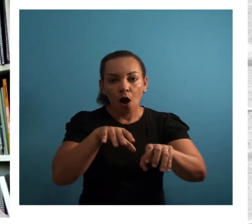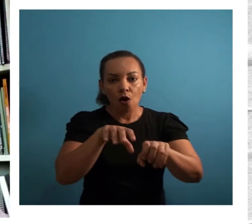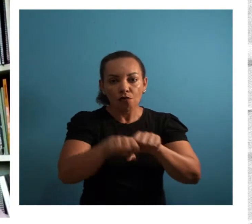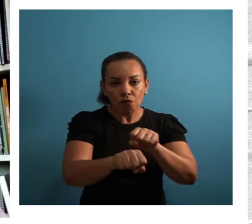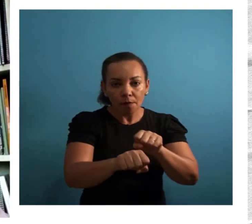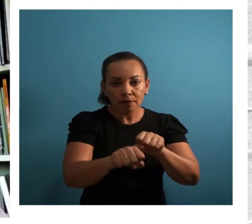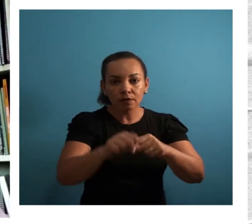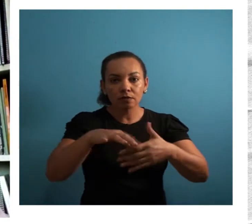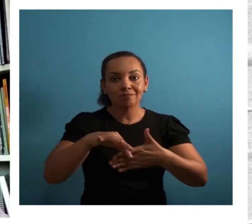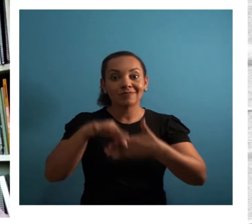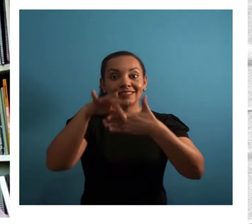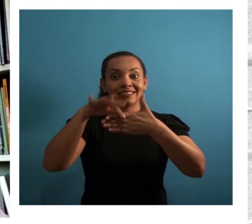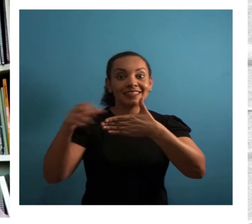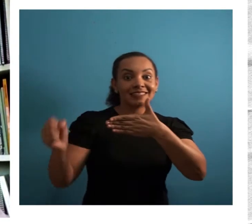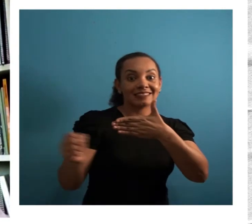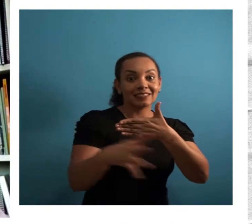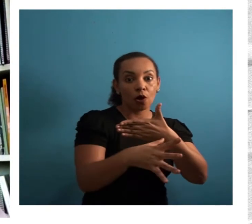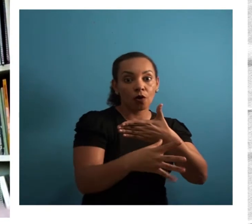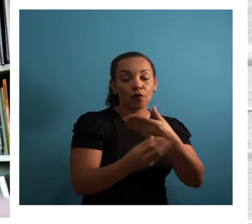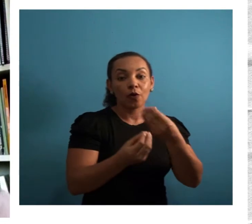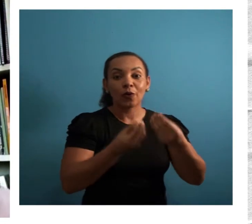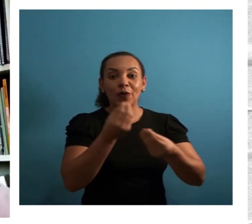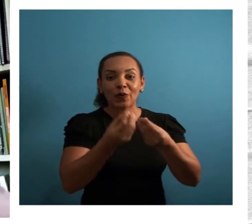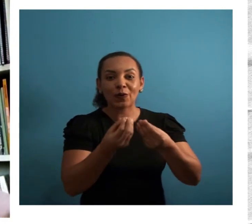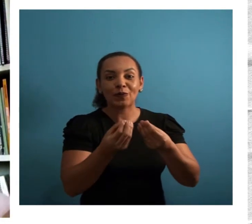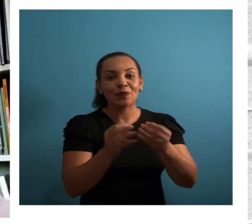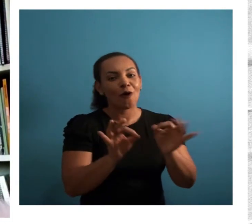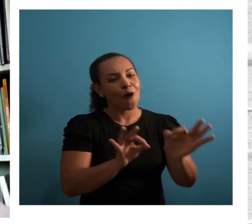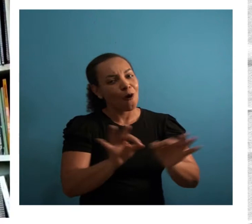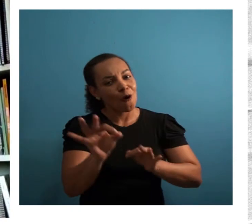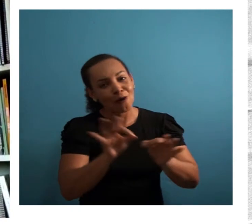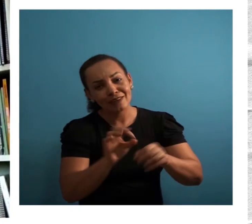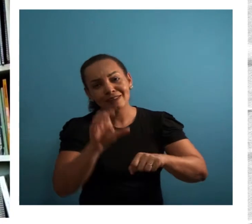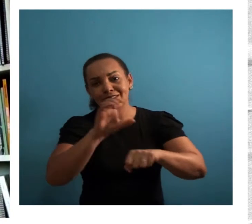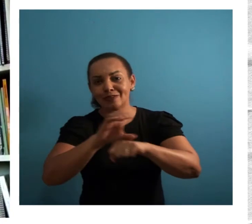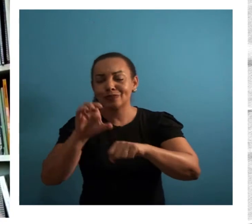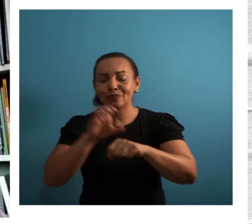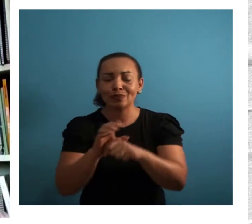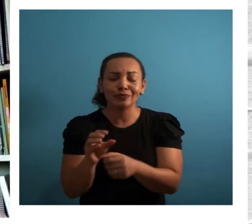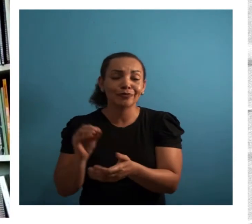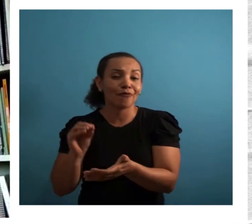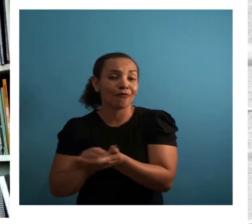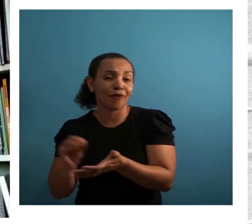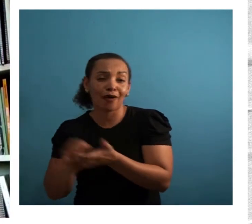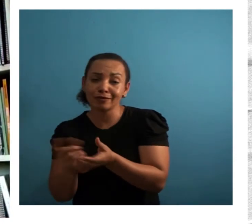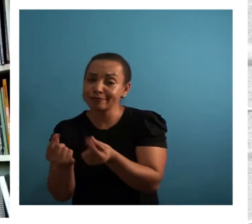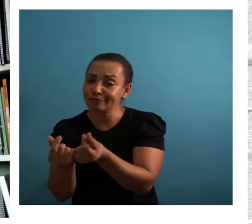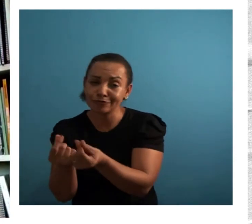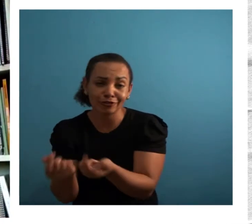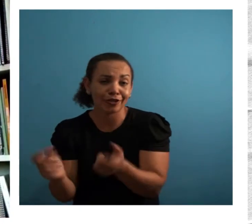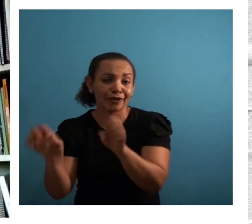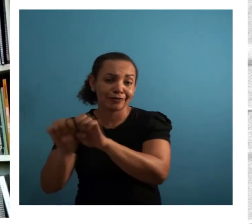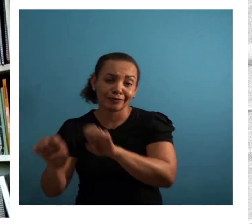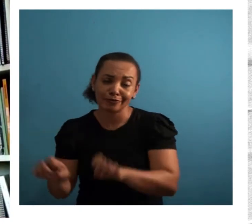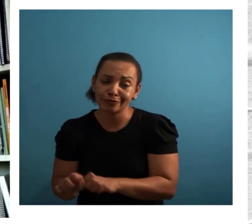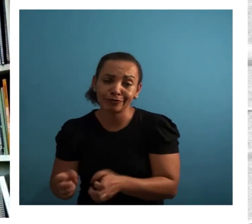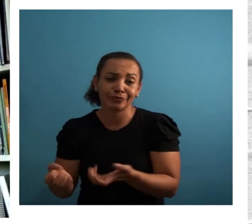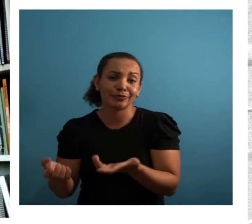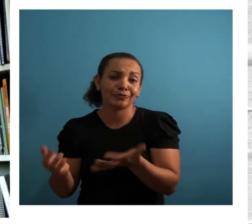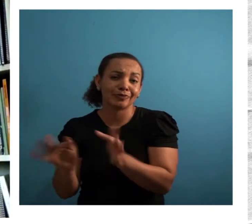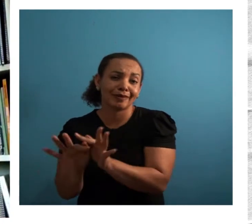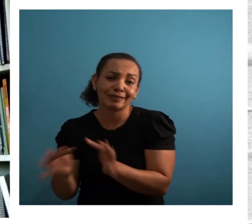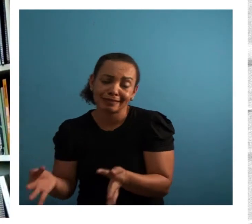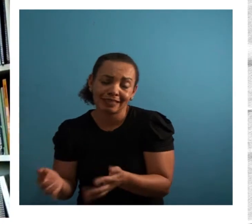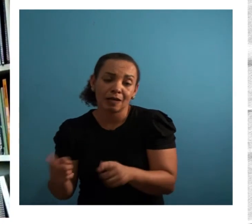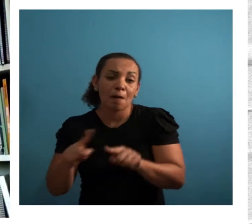sempre inovaram a forma de fazer os seus cursos em estruturas de uma maneira simplificada de uma maneira